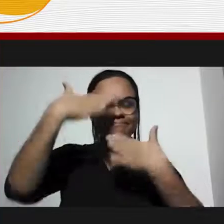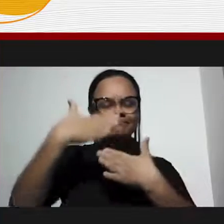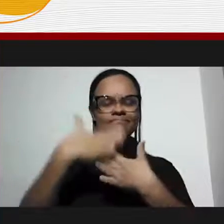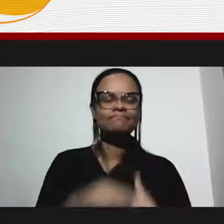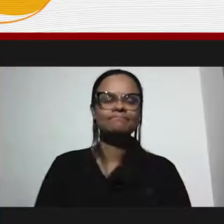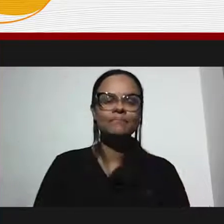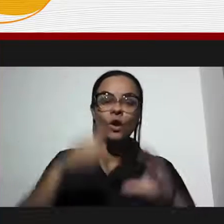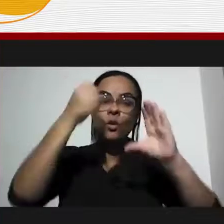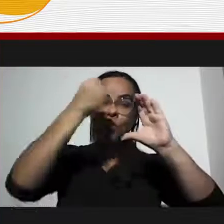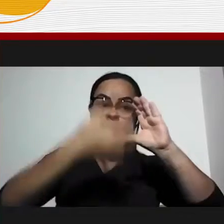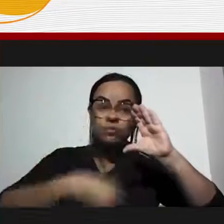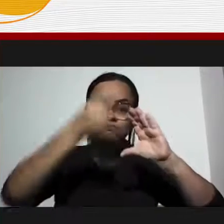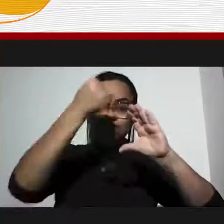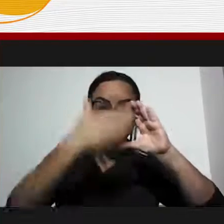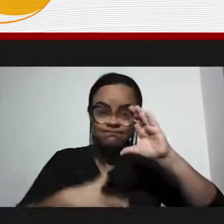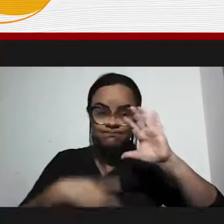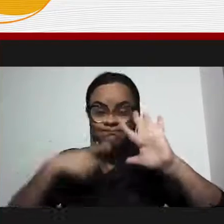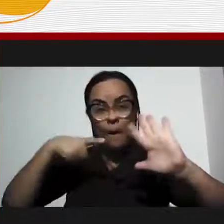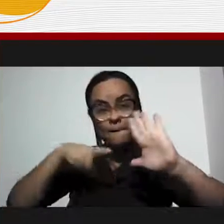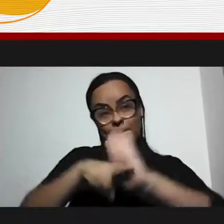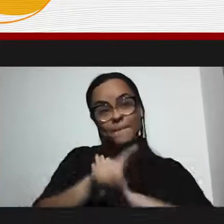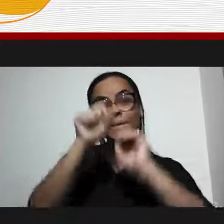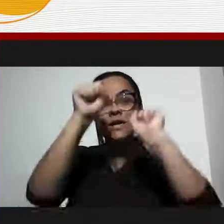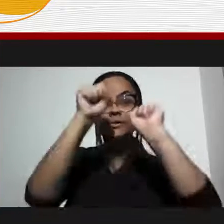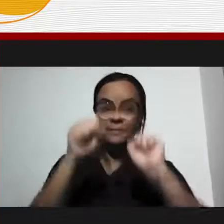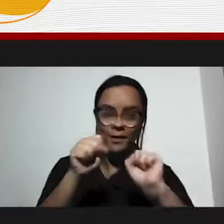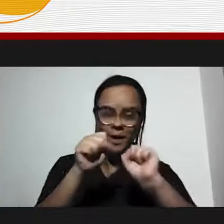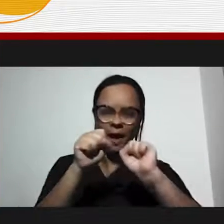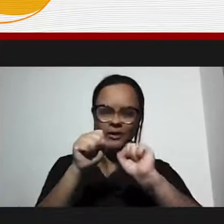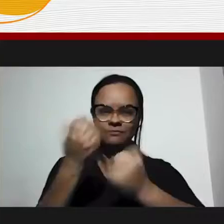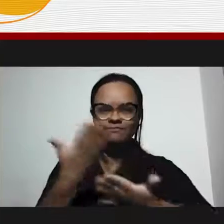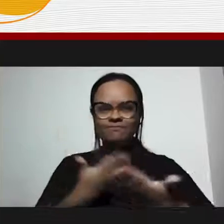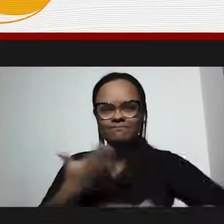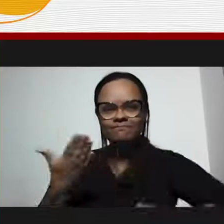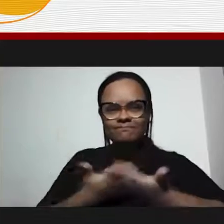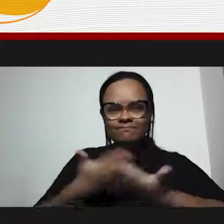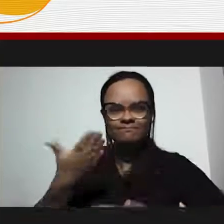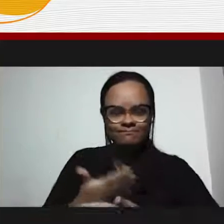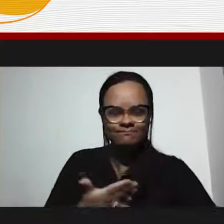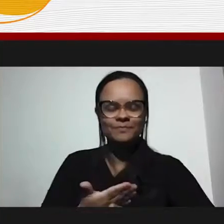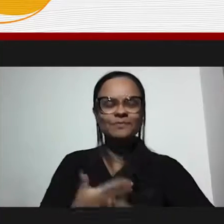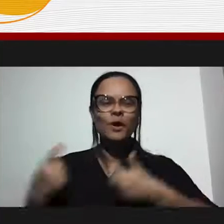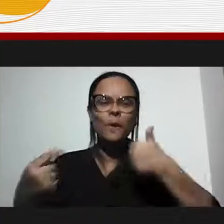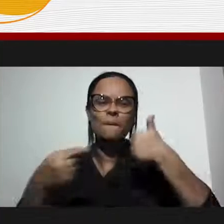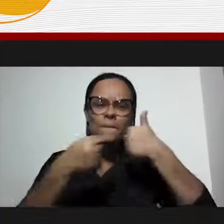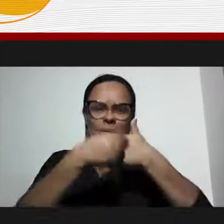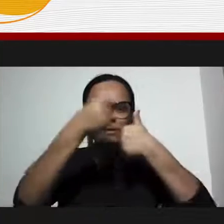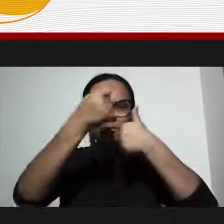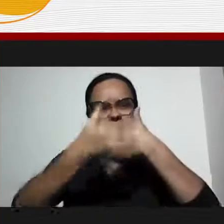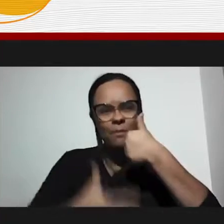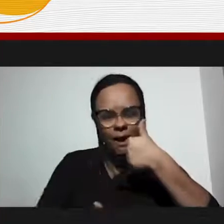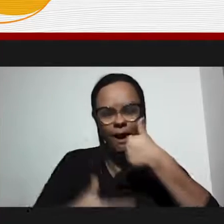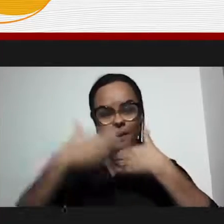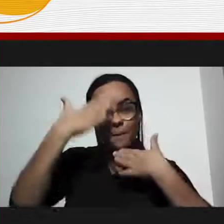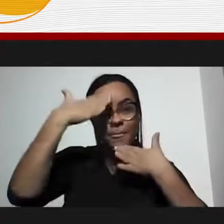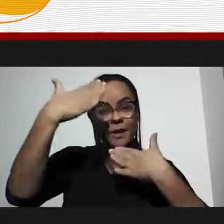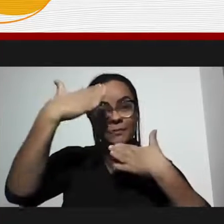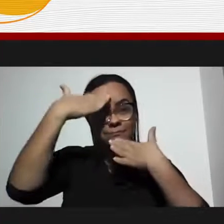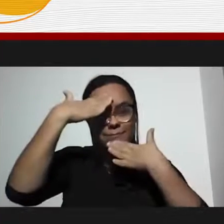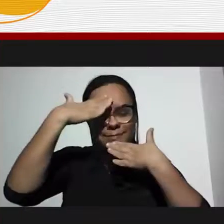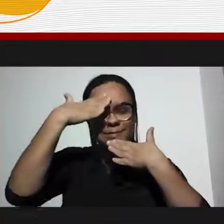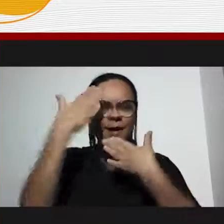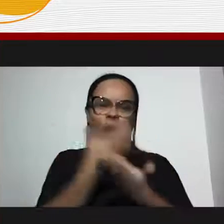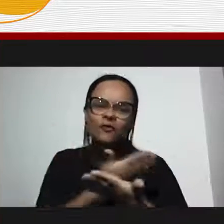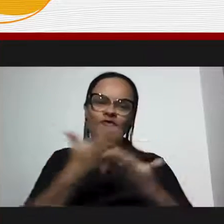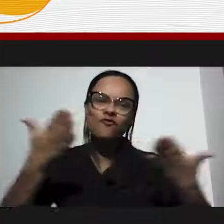chat. Enviem as suas perguntas, compartilhem essa live e curtam muito. Obrigado, Instituto Biomob, obrigado, PSB,